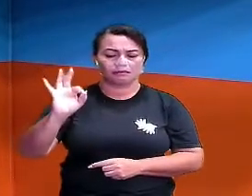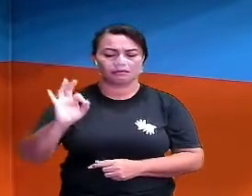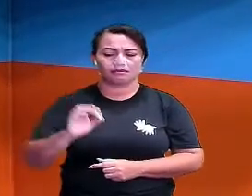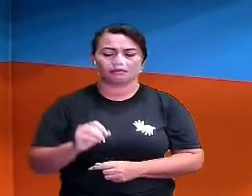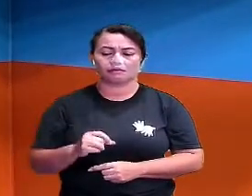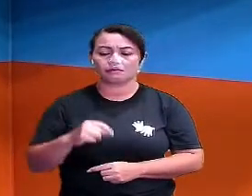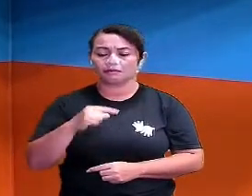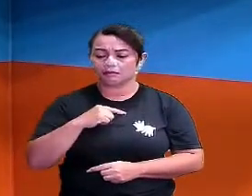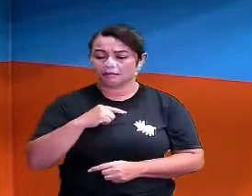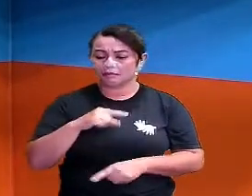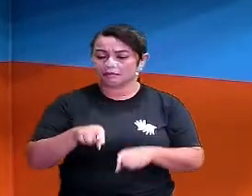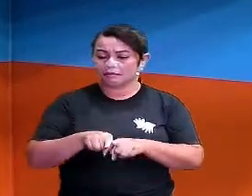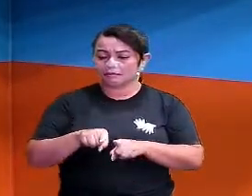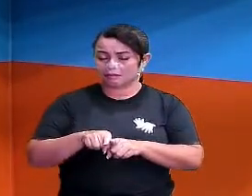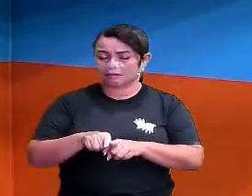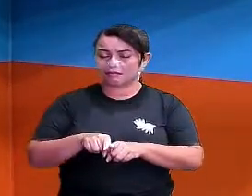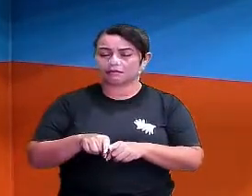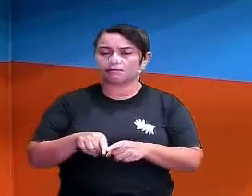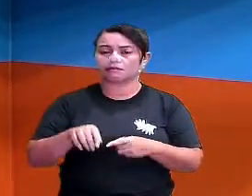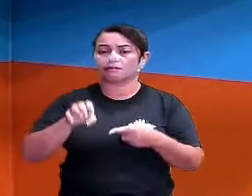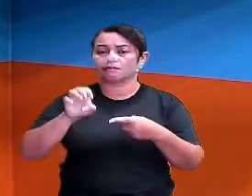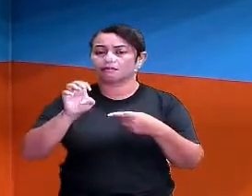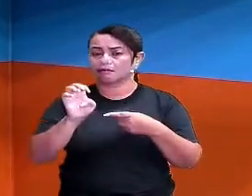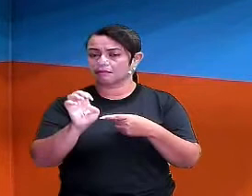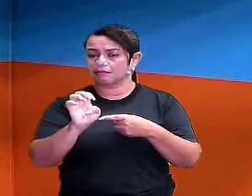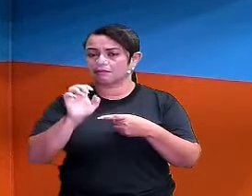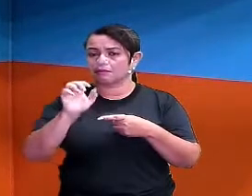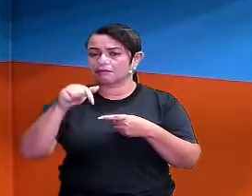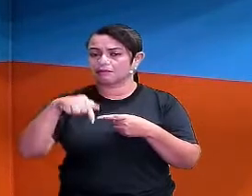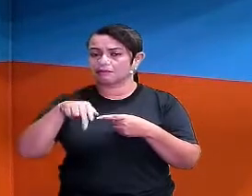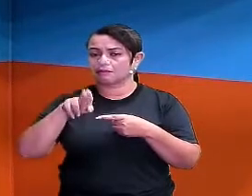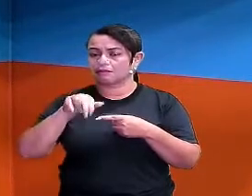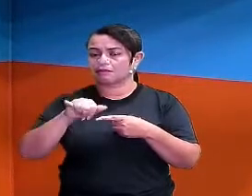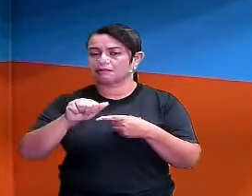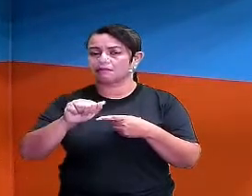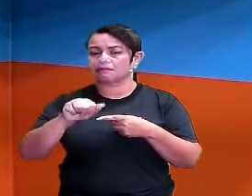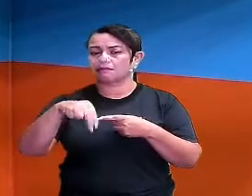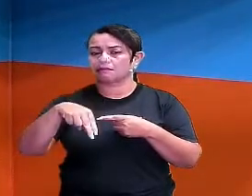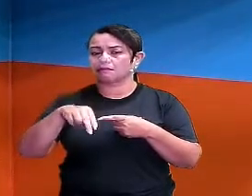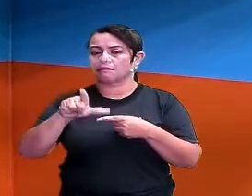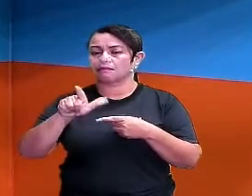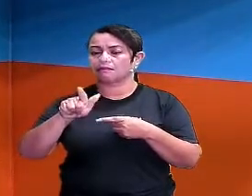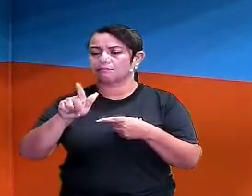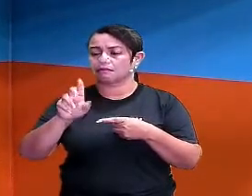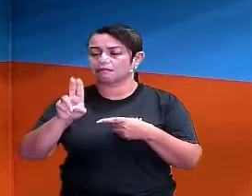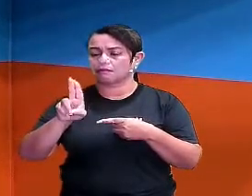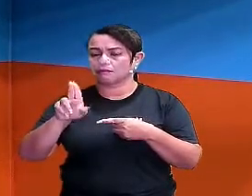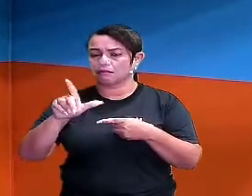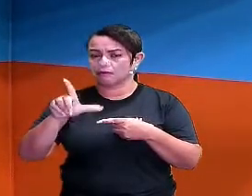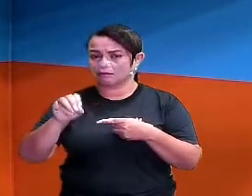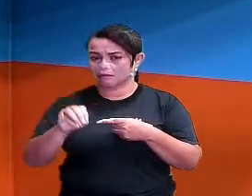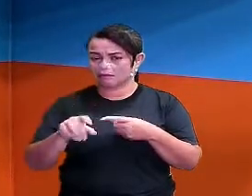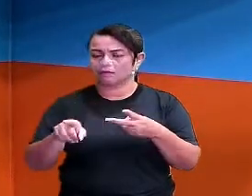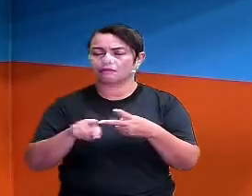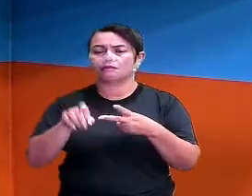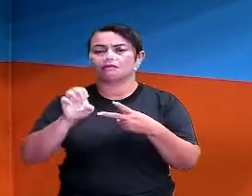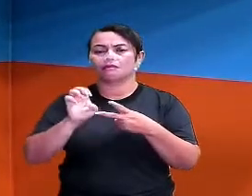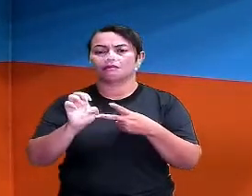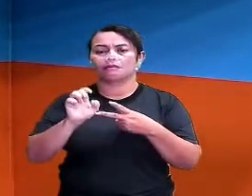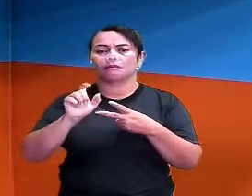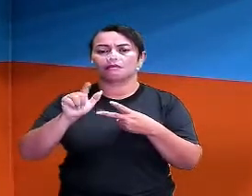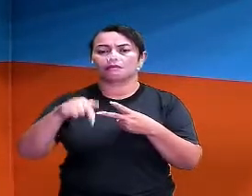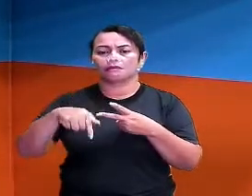Então, ó, a gente viu aqui que ele é equiângulo e que ele é equilátero. O que ocorre com ele? Ele é um polígono o quê?